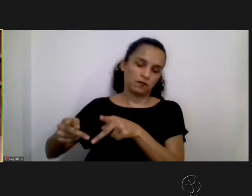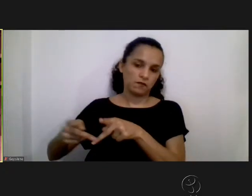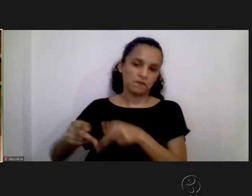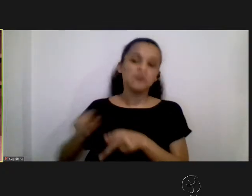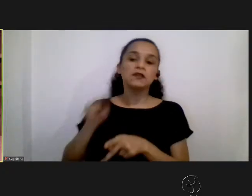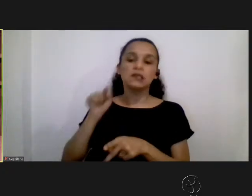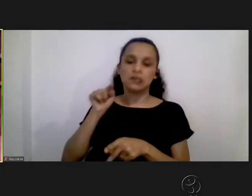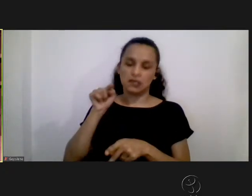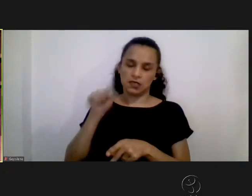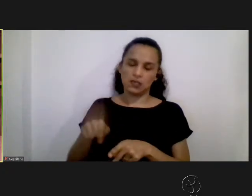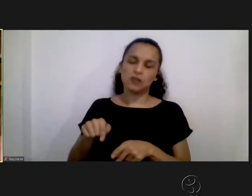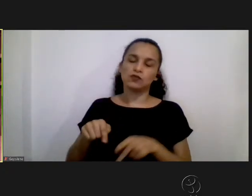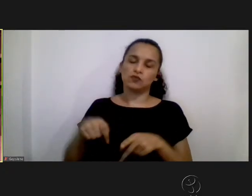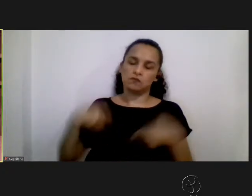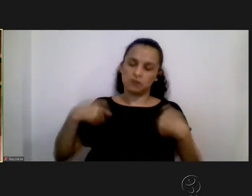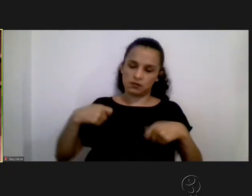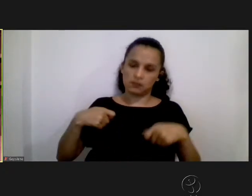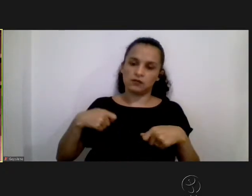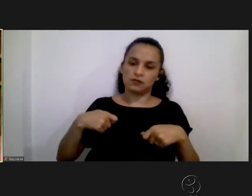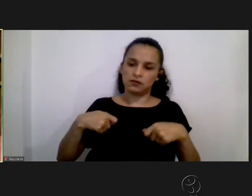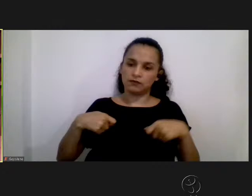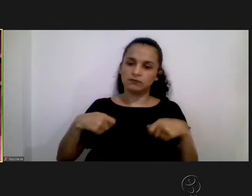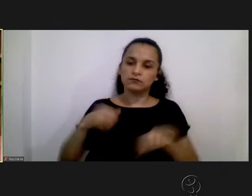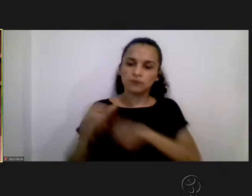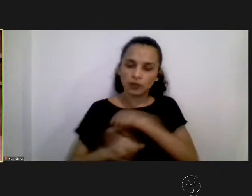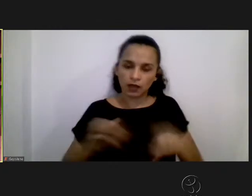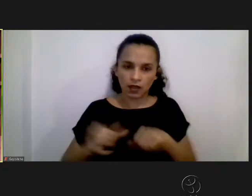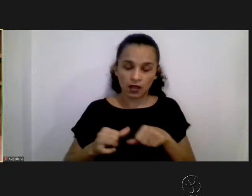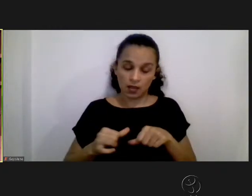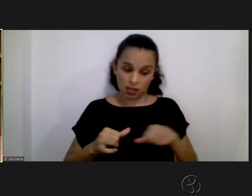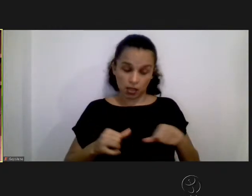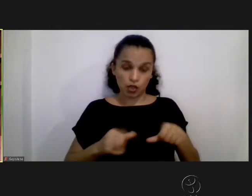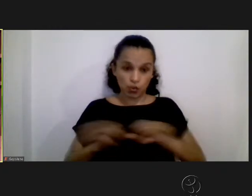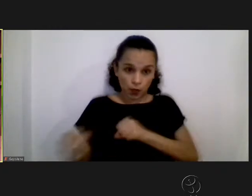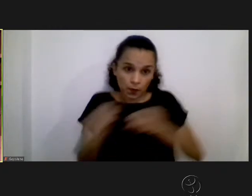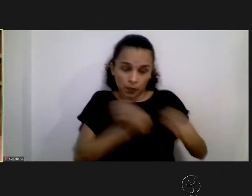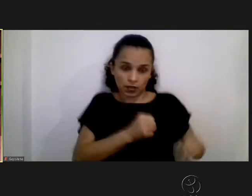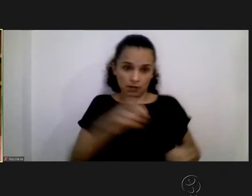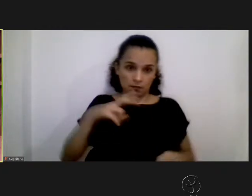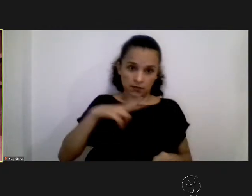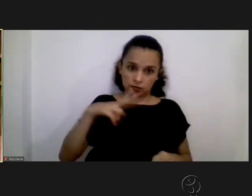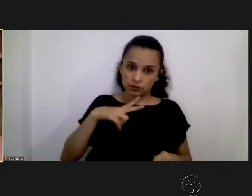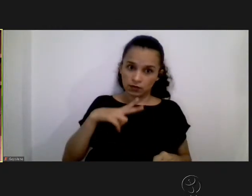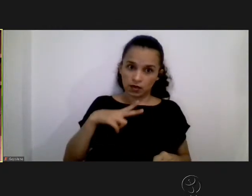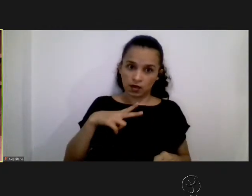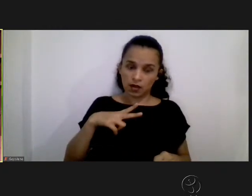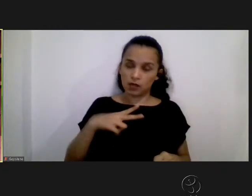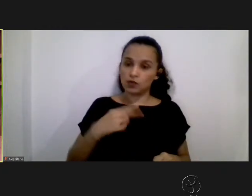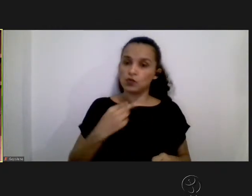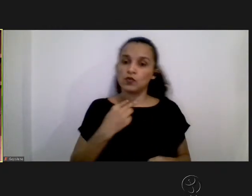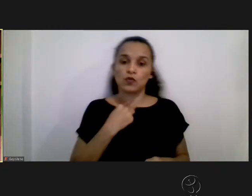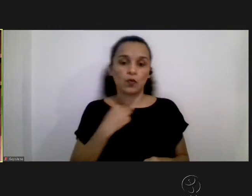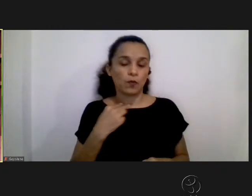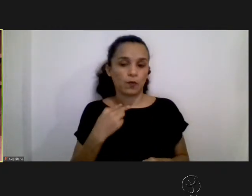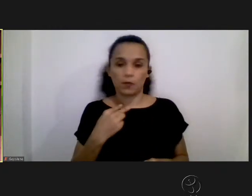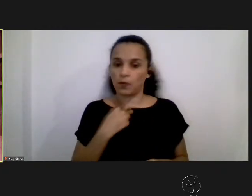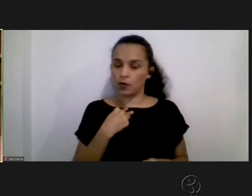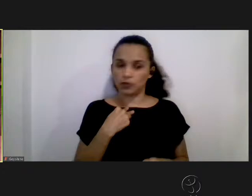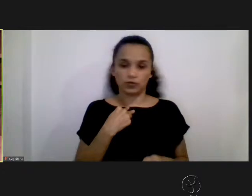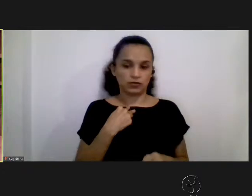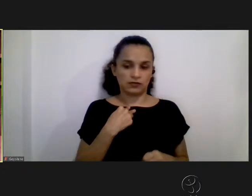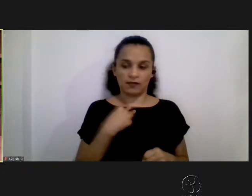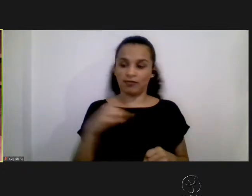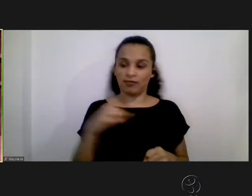de princípio fundamental, que o poder privado não tem que ter nenhuma ligação com